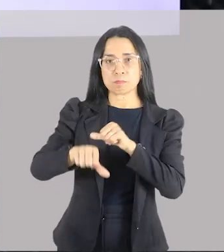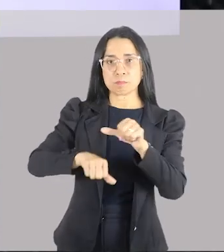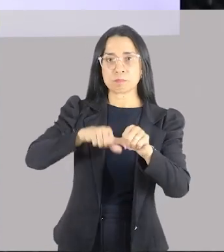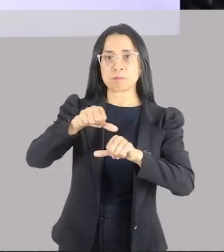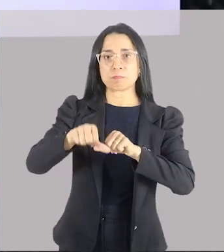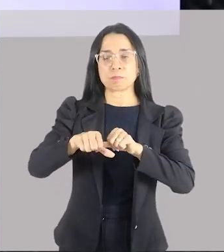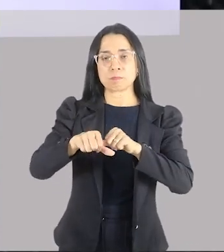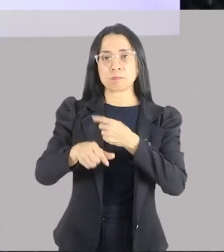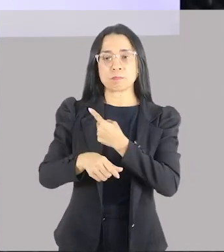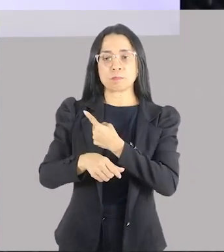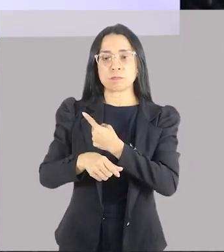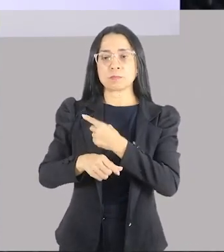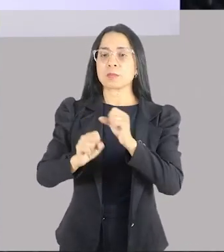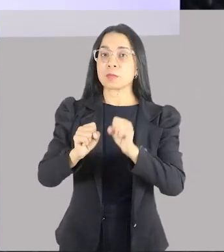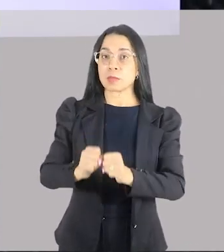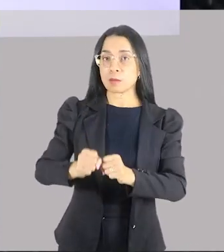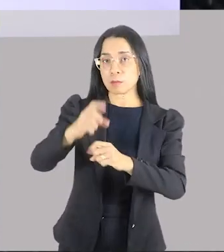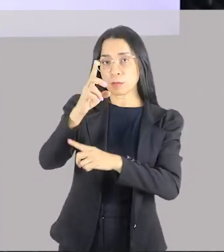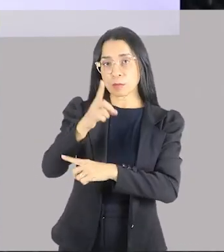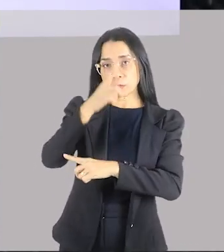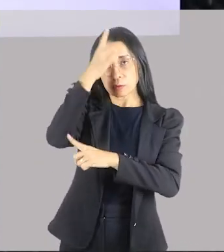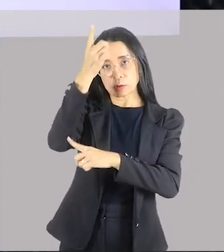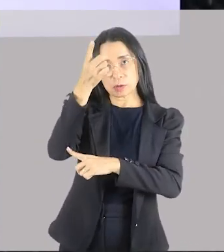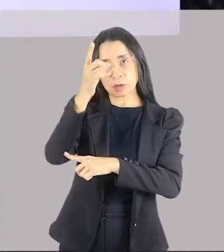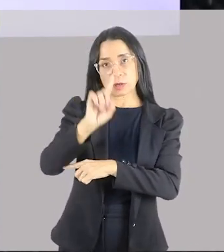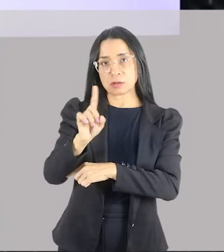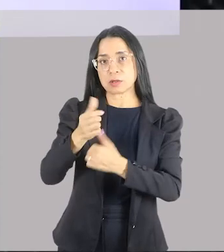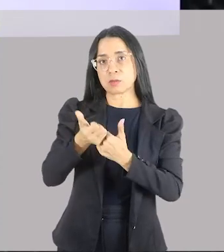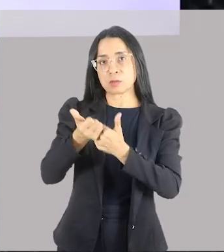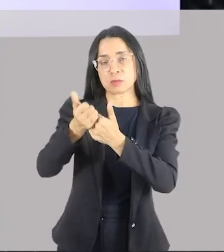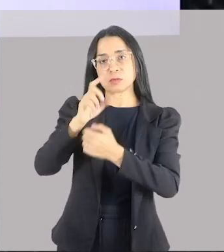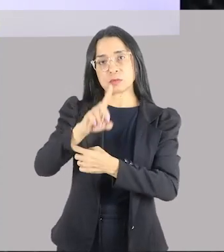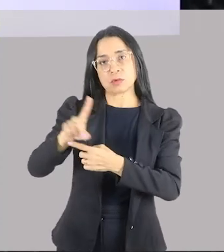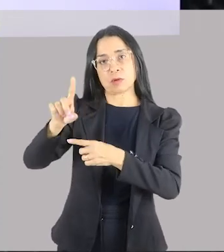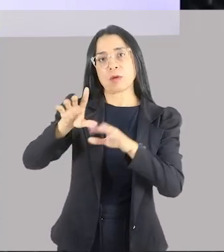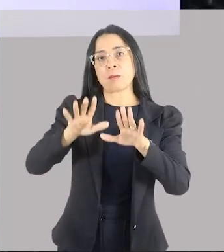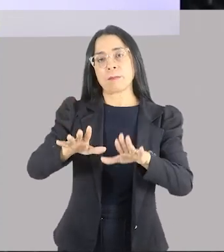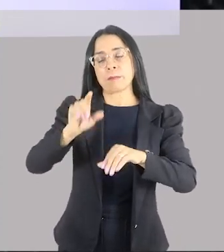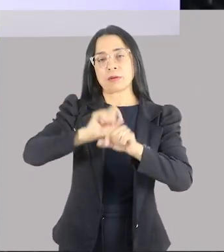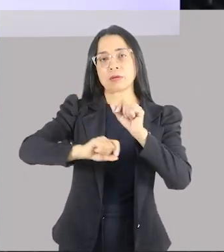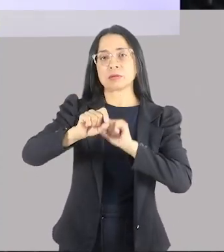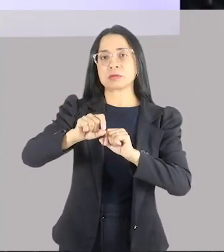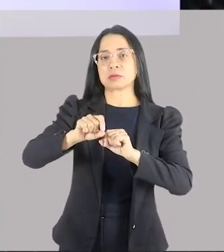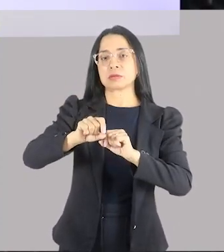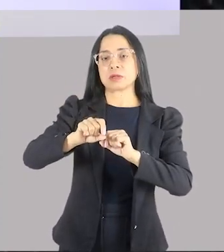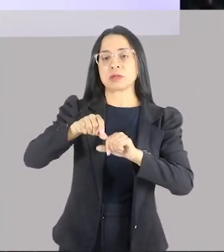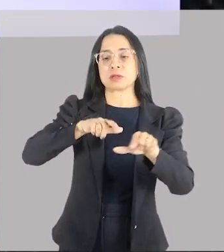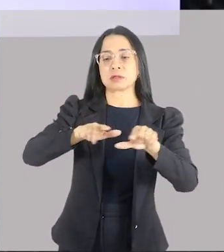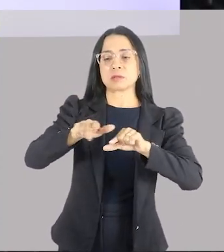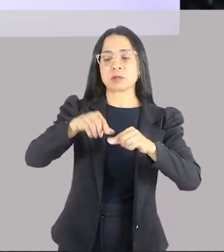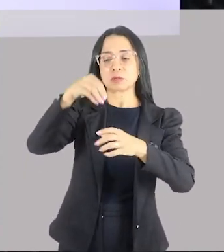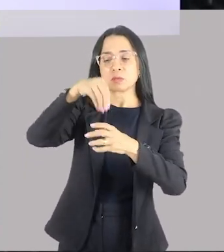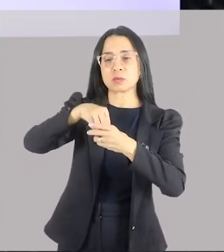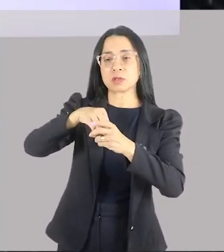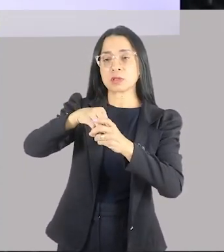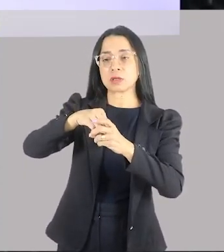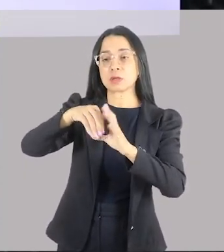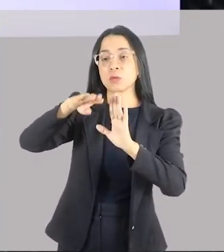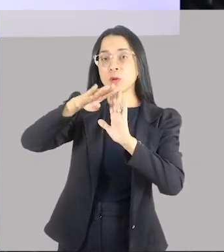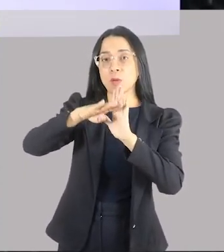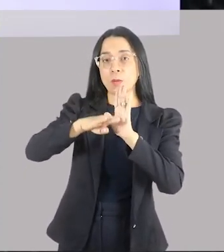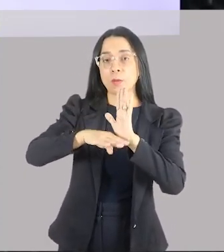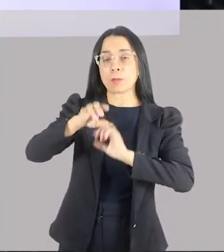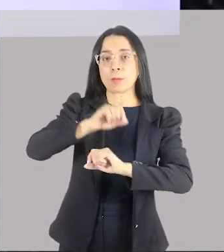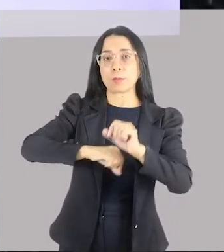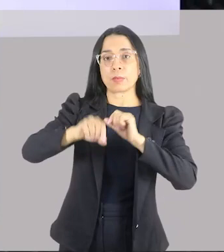Transformar, capaz de criar, transformar, não substituindo Deus, mas trabalhando também dentro do plano divino. Olha, nós temos aqui o